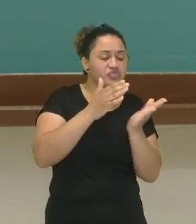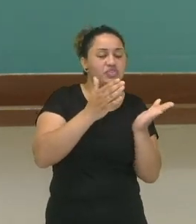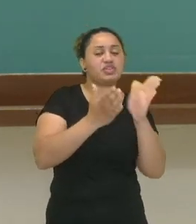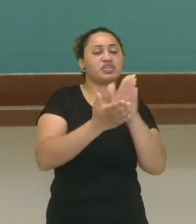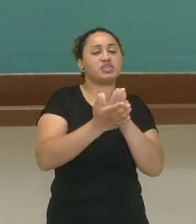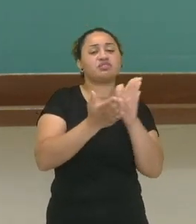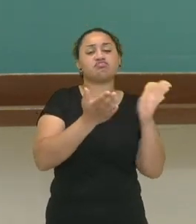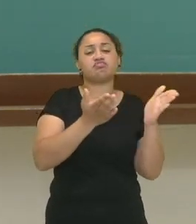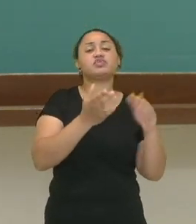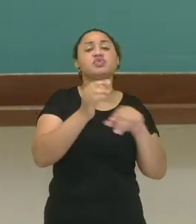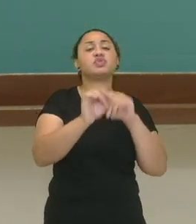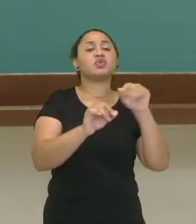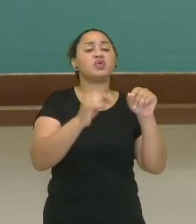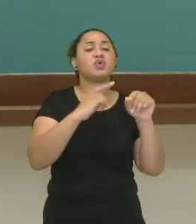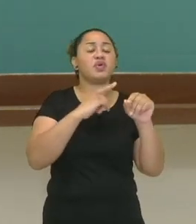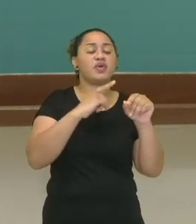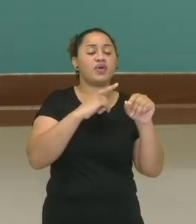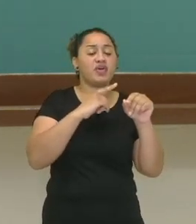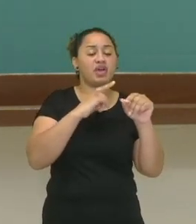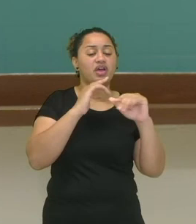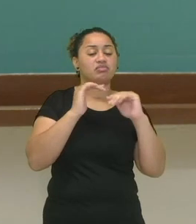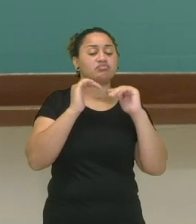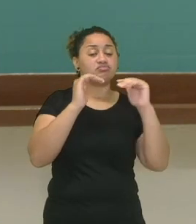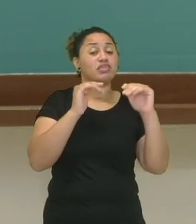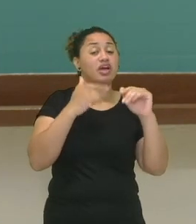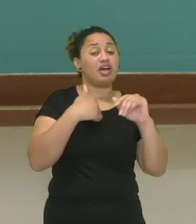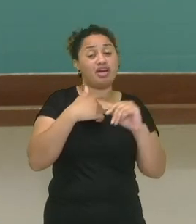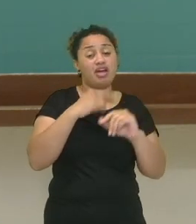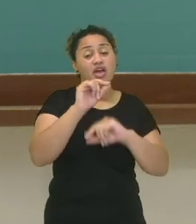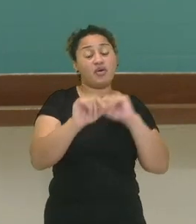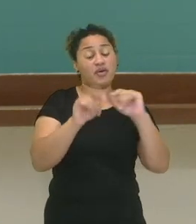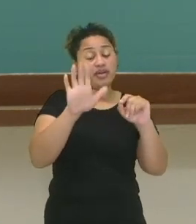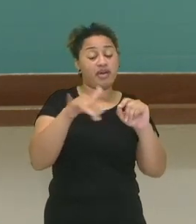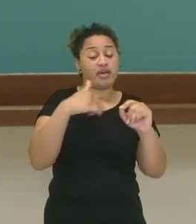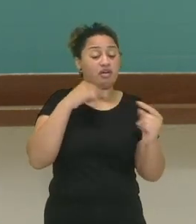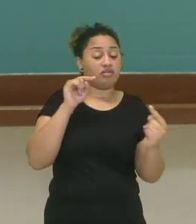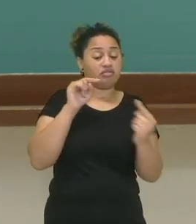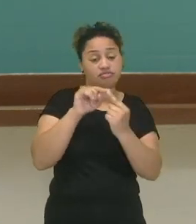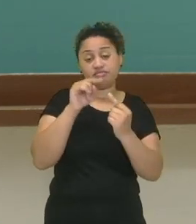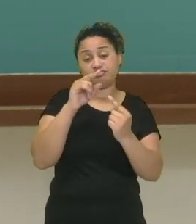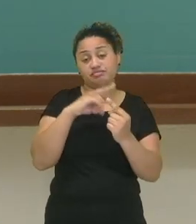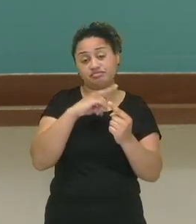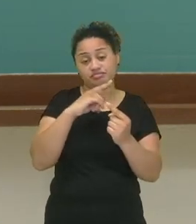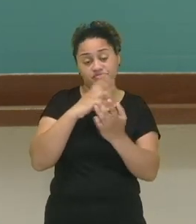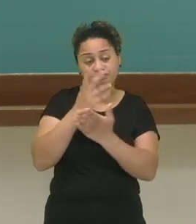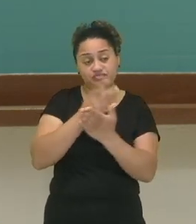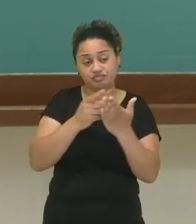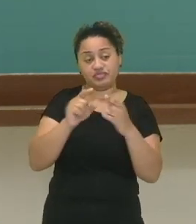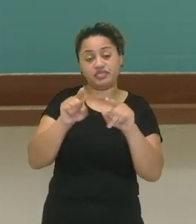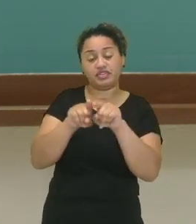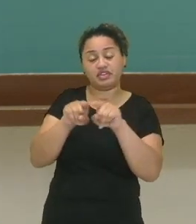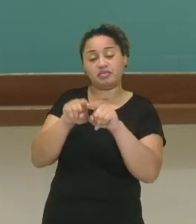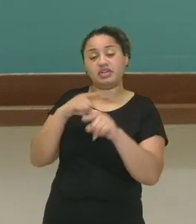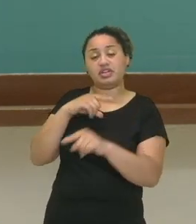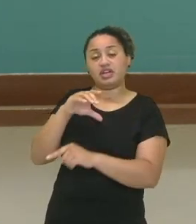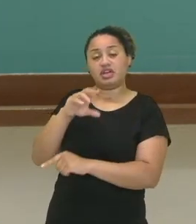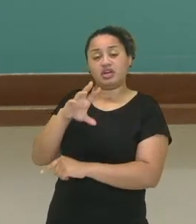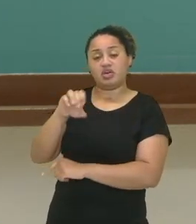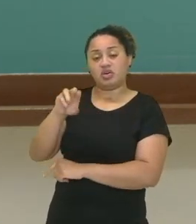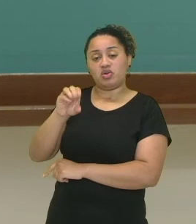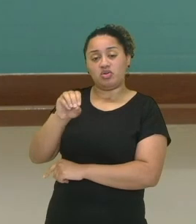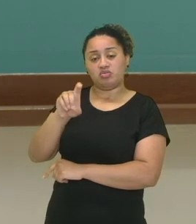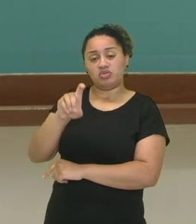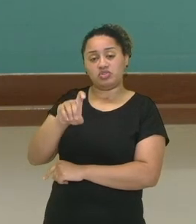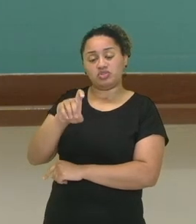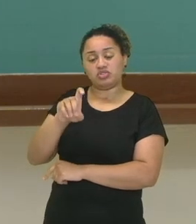no papel. As partes elevadas que vão dar a ideia ali do desenho. E que nós temos também a cromoxilogravura, que ela